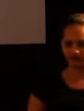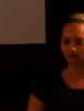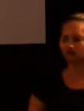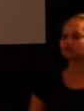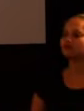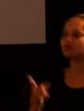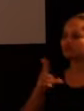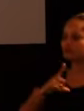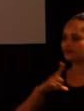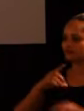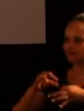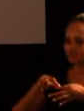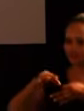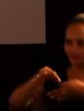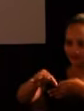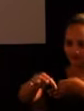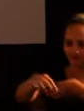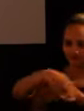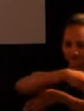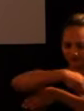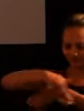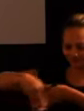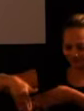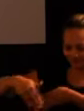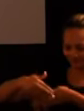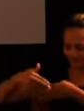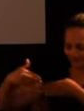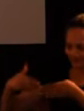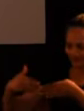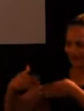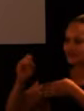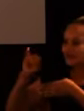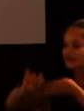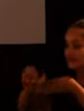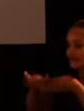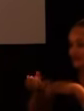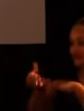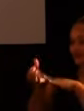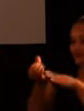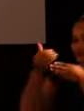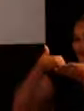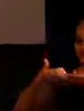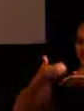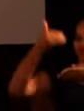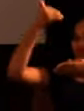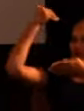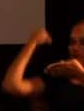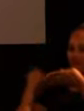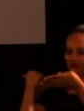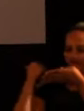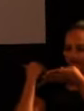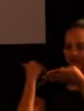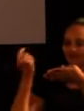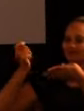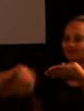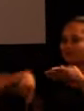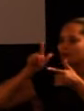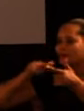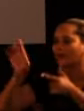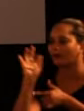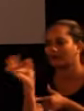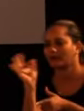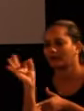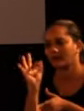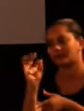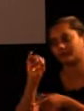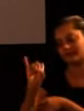36 metros, você vê que o de 40, se esse 36 talvez estivesse um pouco mais lá no fundo, não teria problema, mas assim, quem estiver na beirinha não vai conseguir 36,